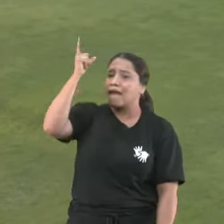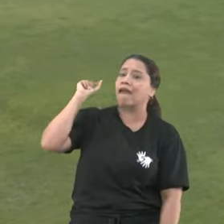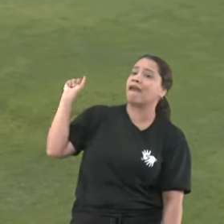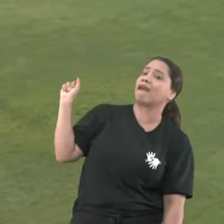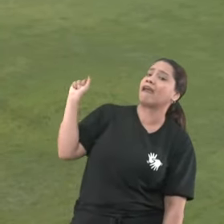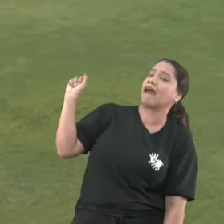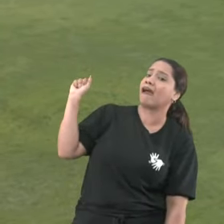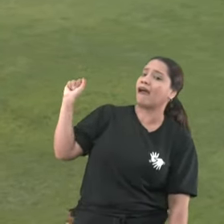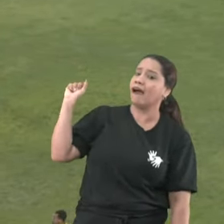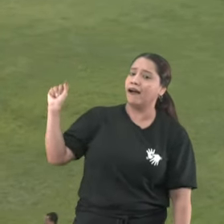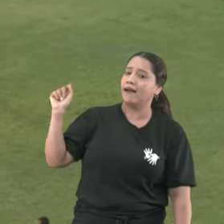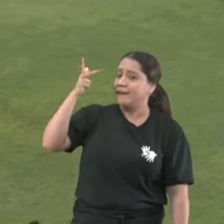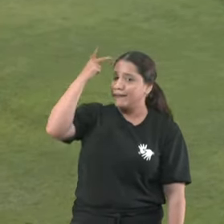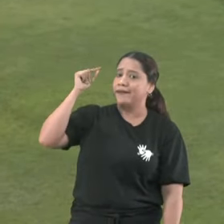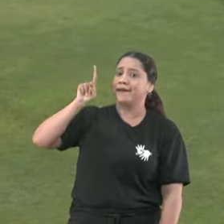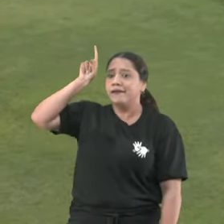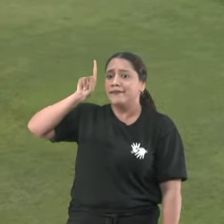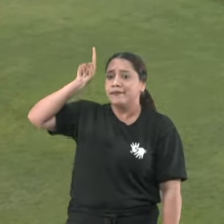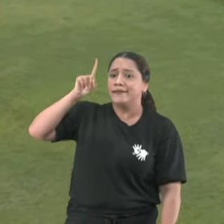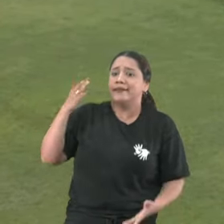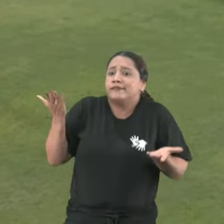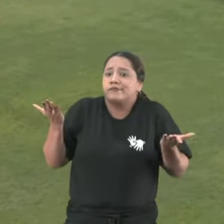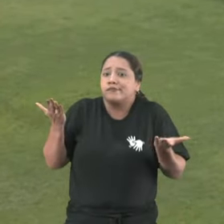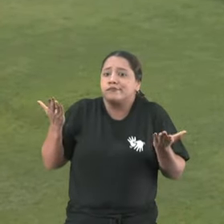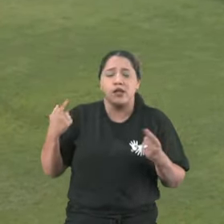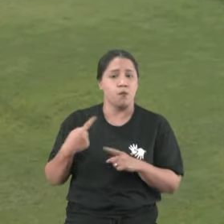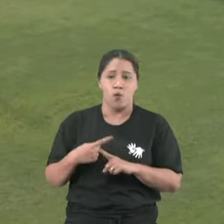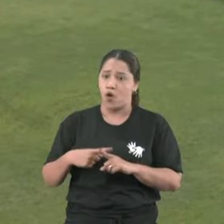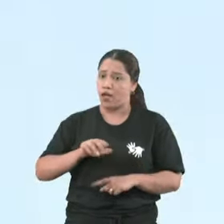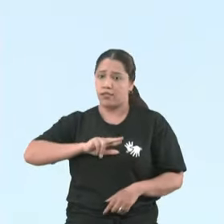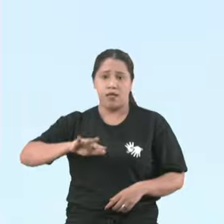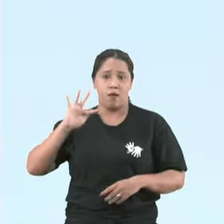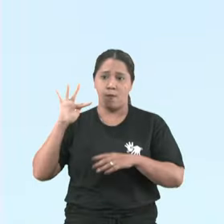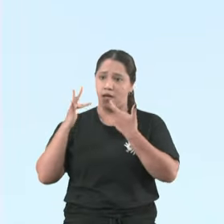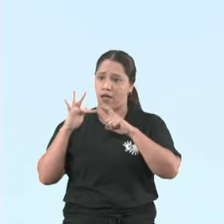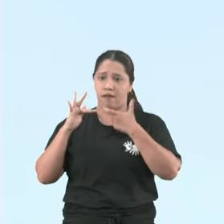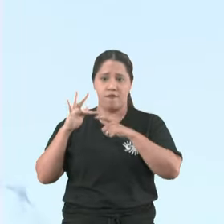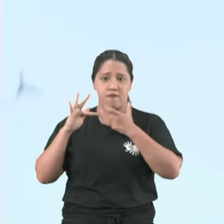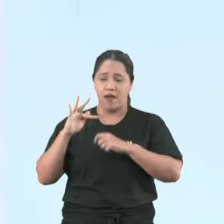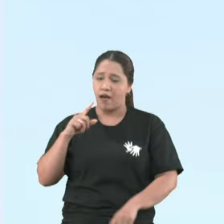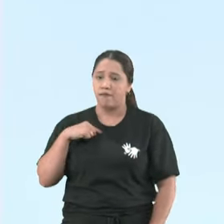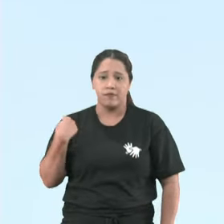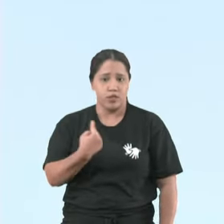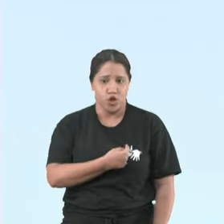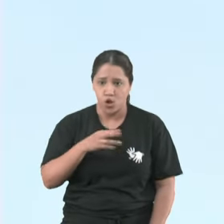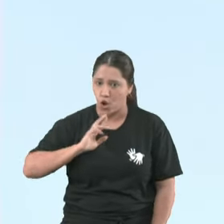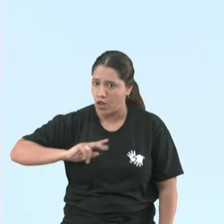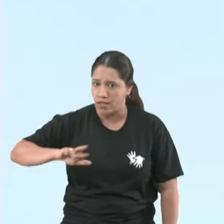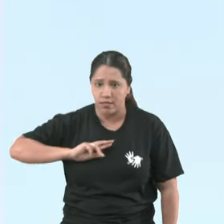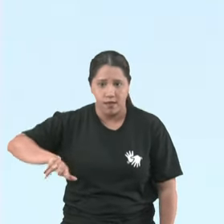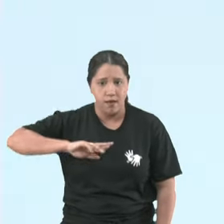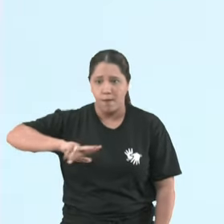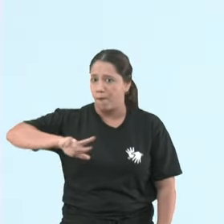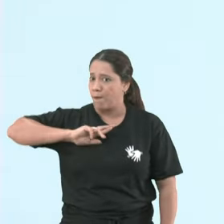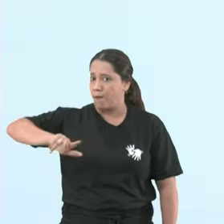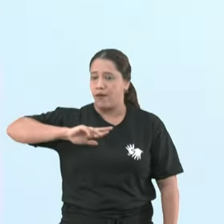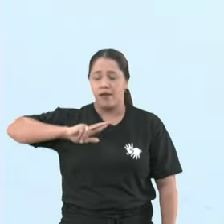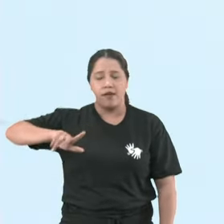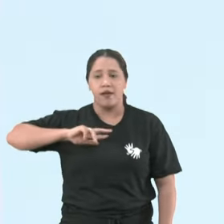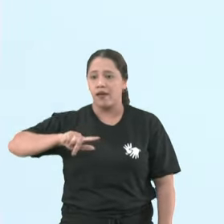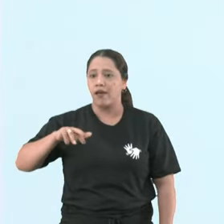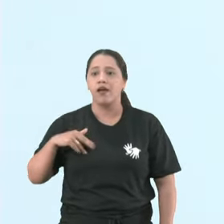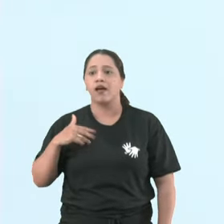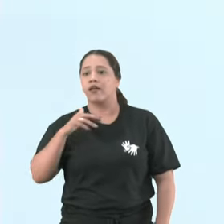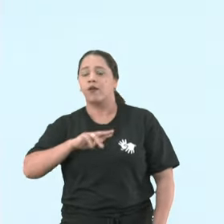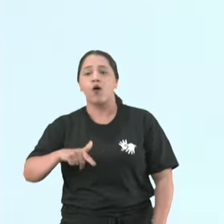o dono, né? Ah, sim. Porque não é a federação, não é a nossa transmissão, não é nenhum veículo